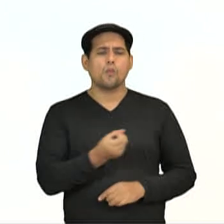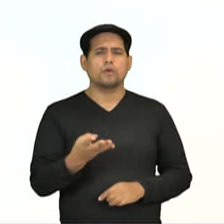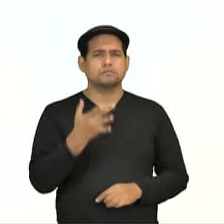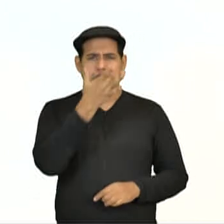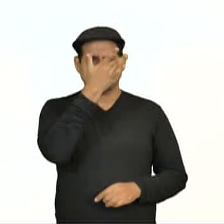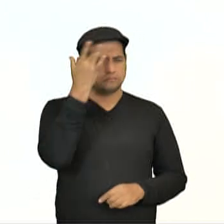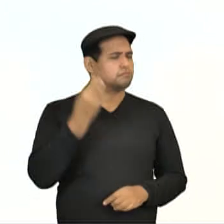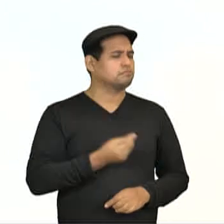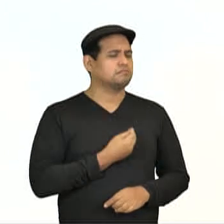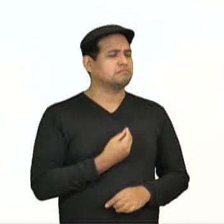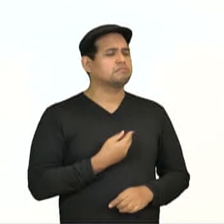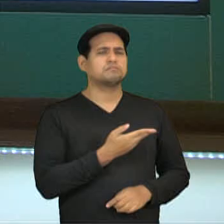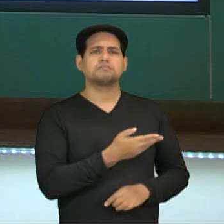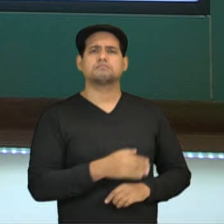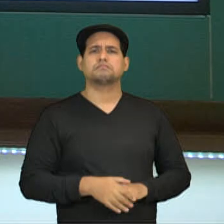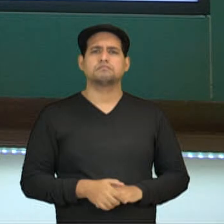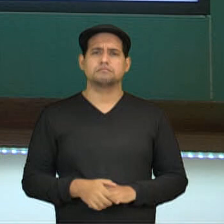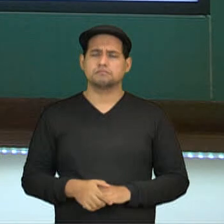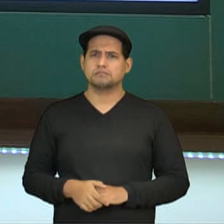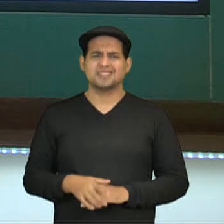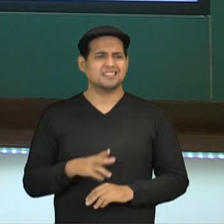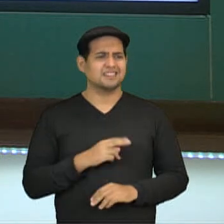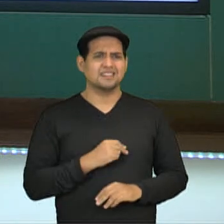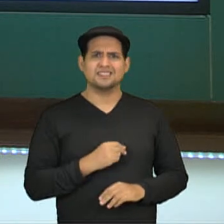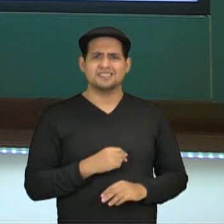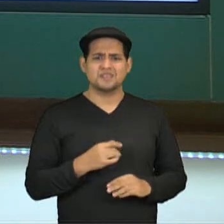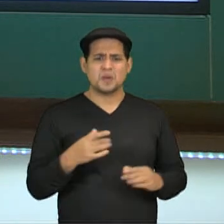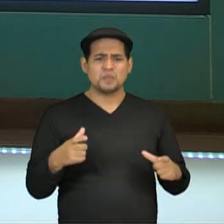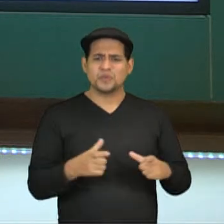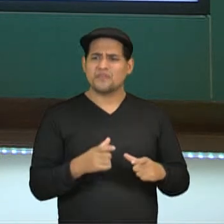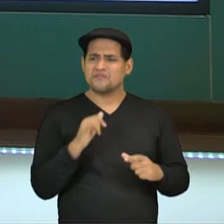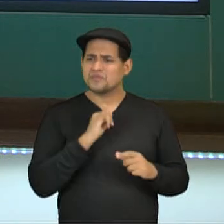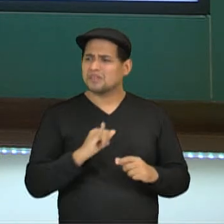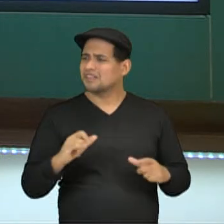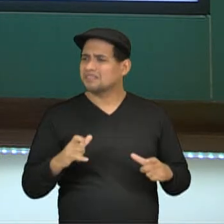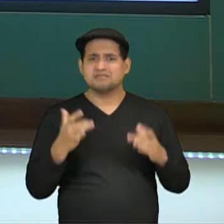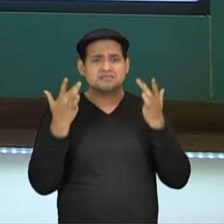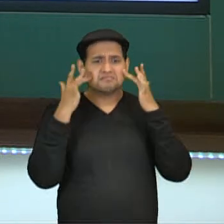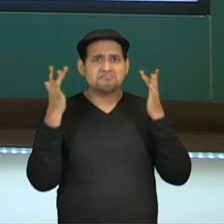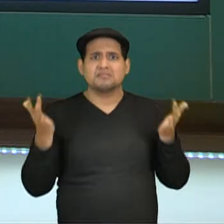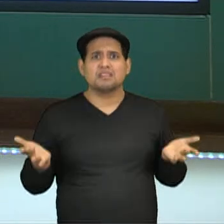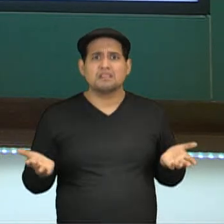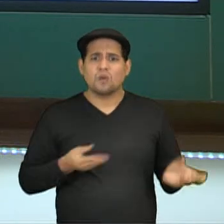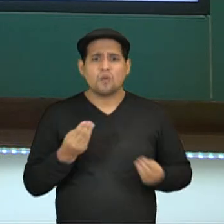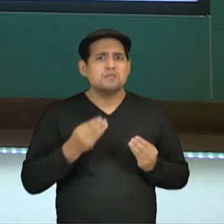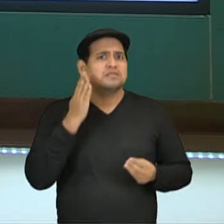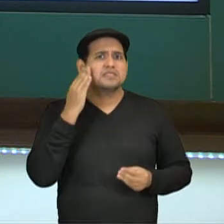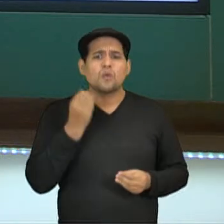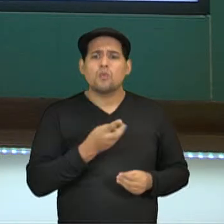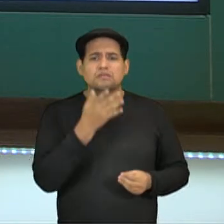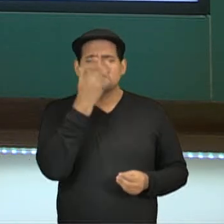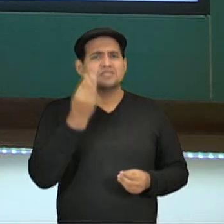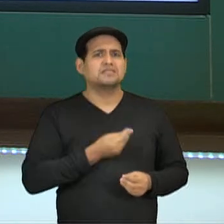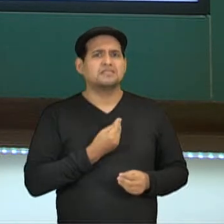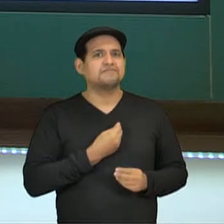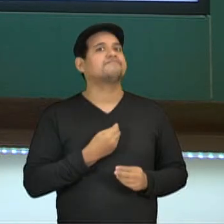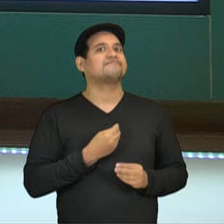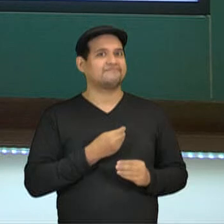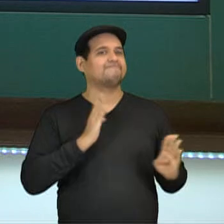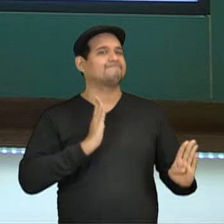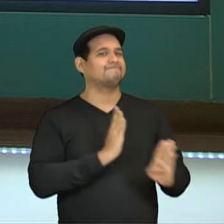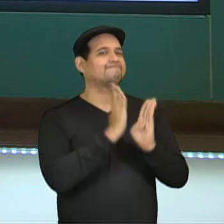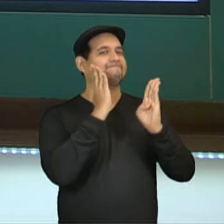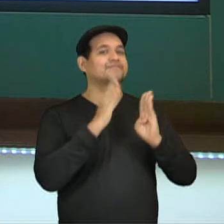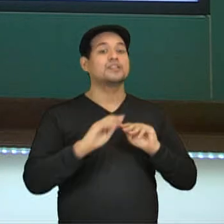nesse condomínio? Tá, mas são poucas informações, como é que eu vou saber? Tem como a gente descobrir.